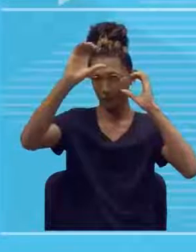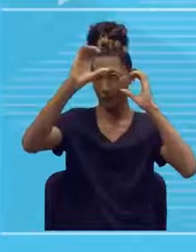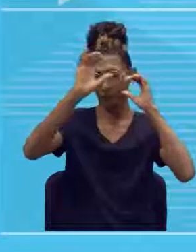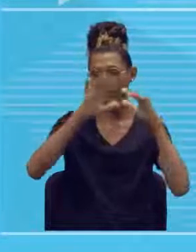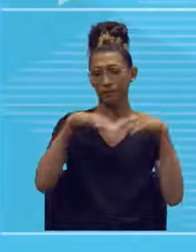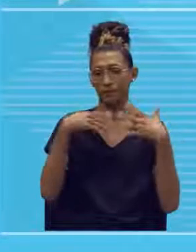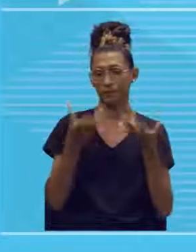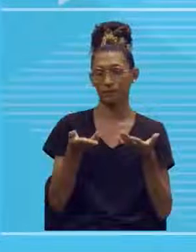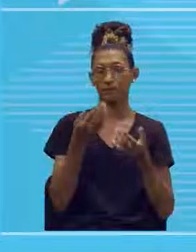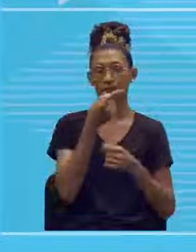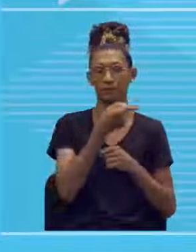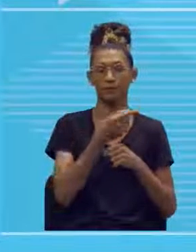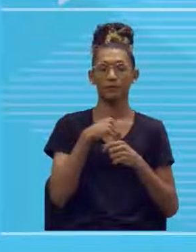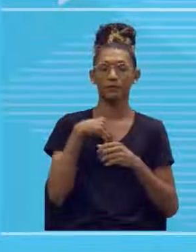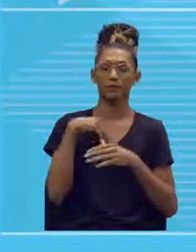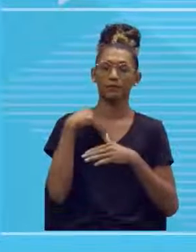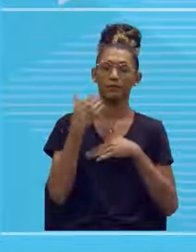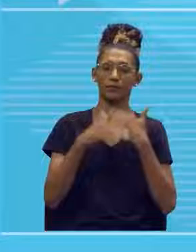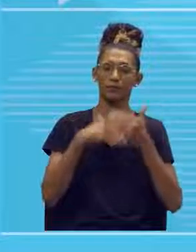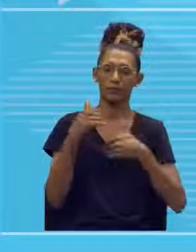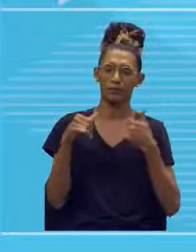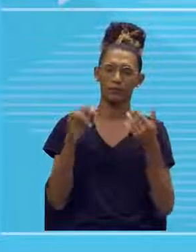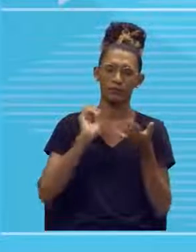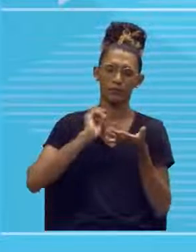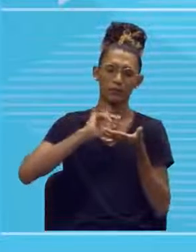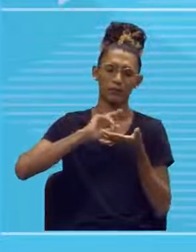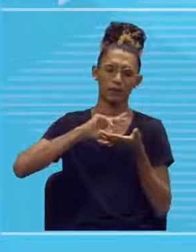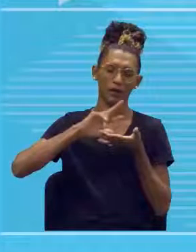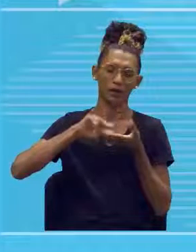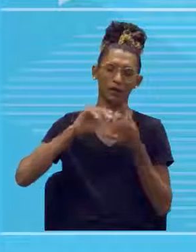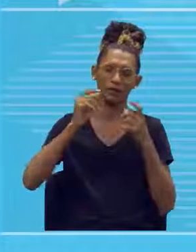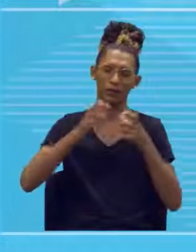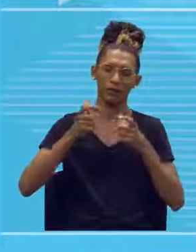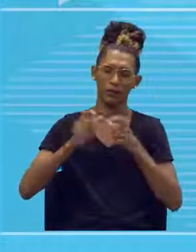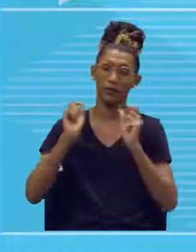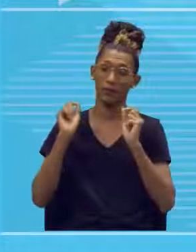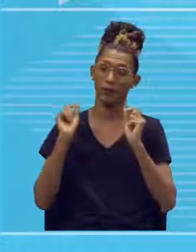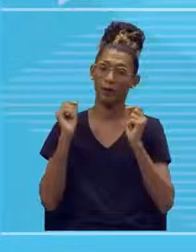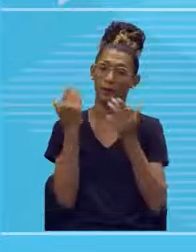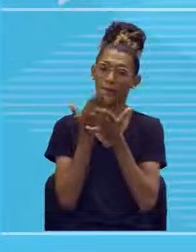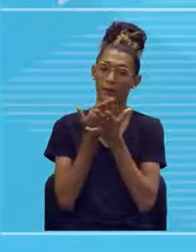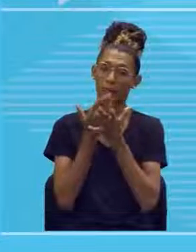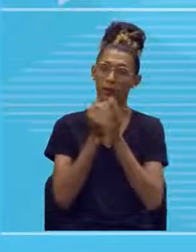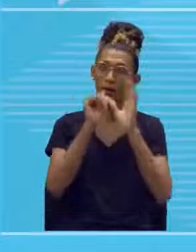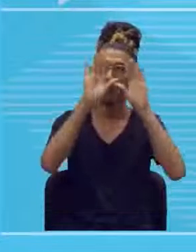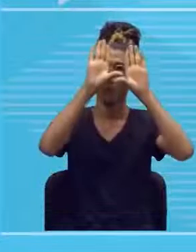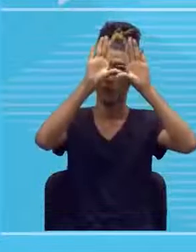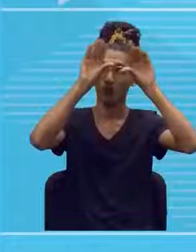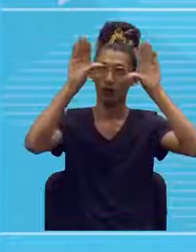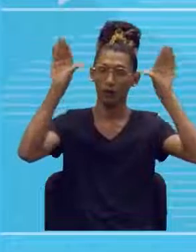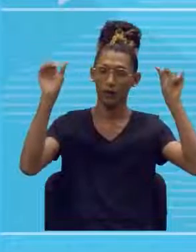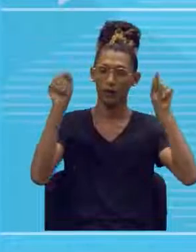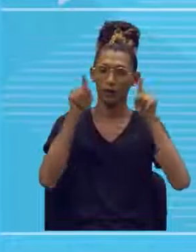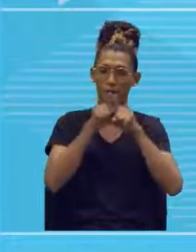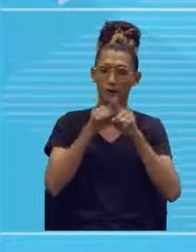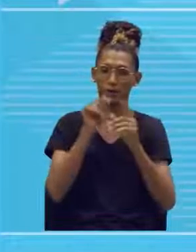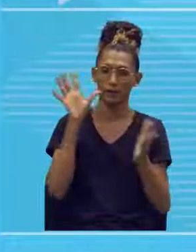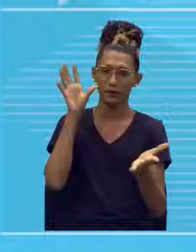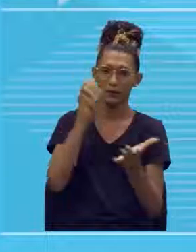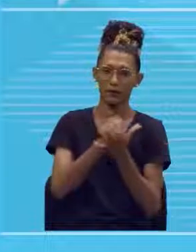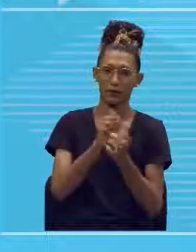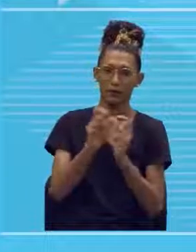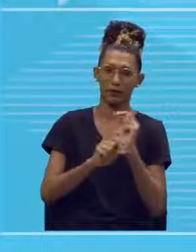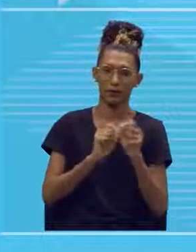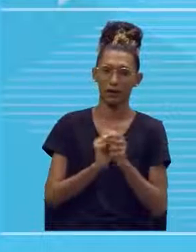a construir um vários observatórios para o estudo do céu e registraram a Via